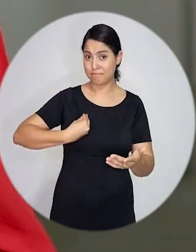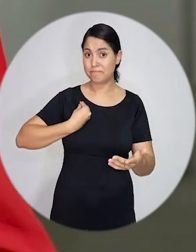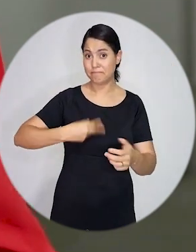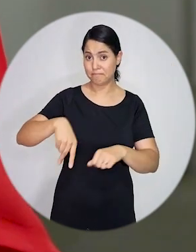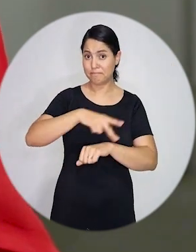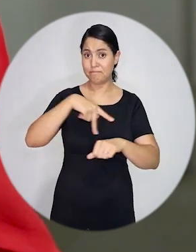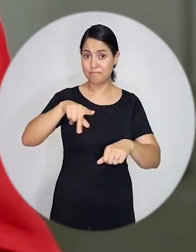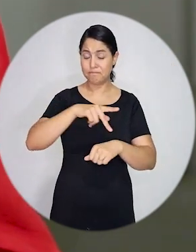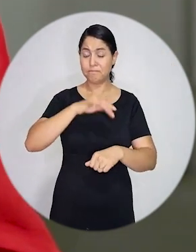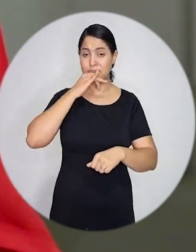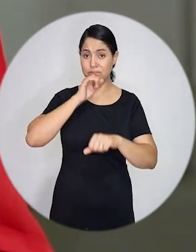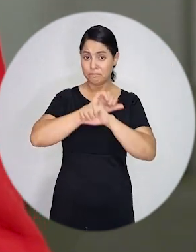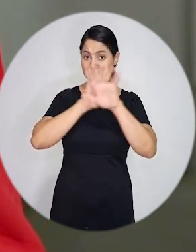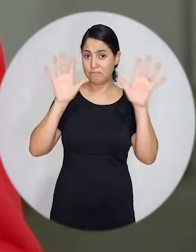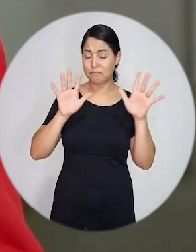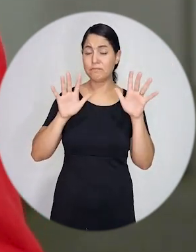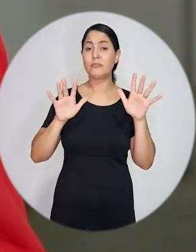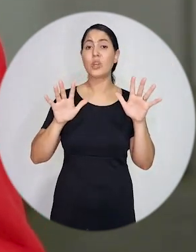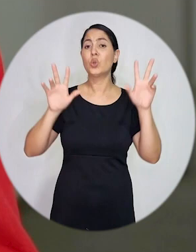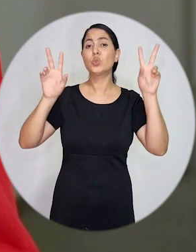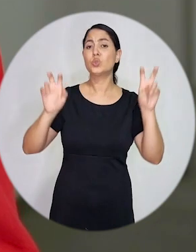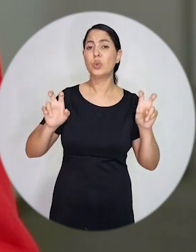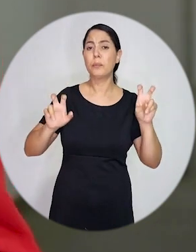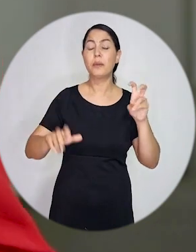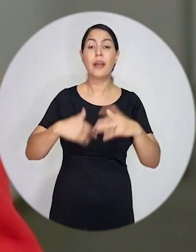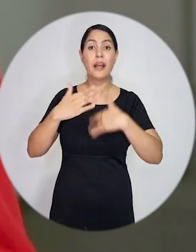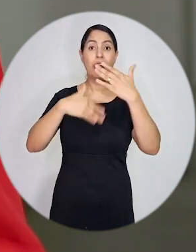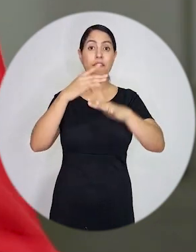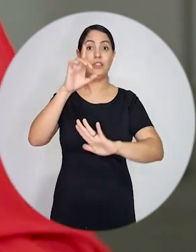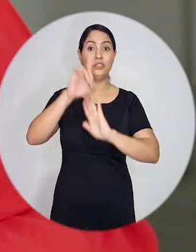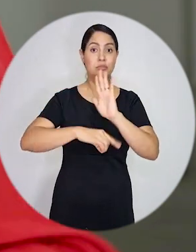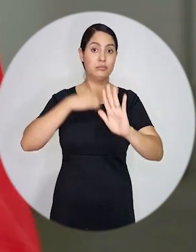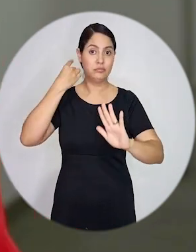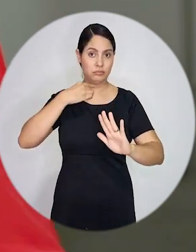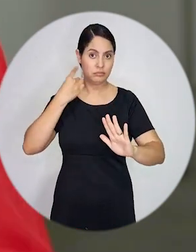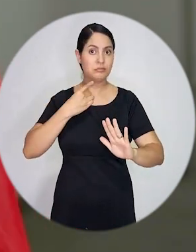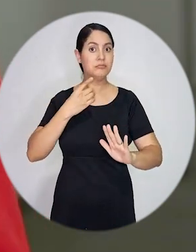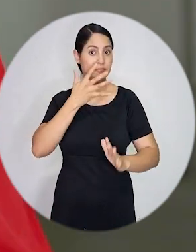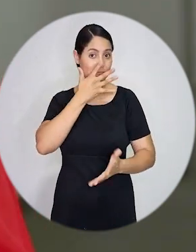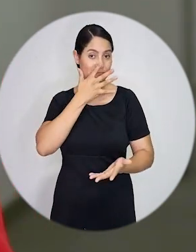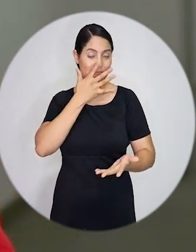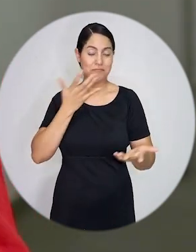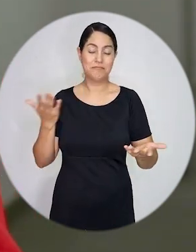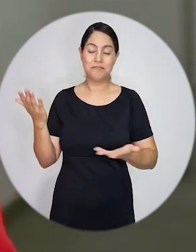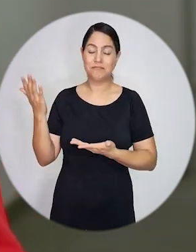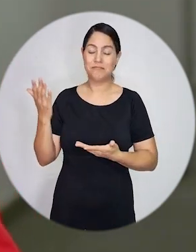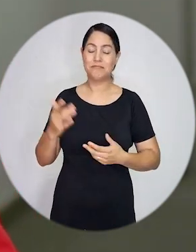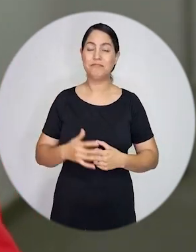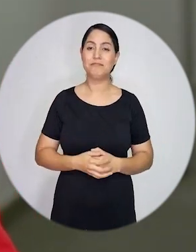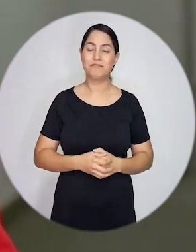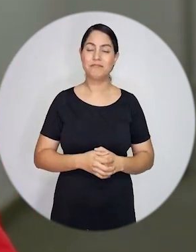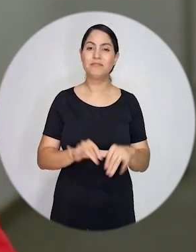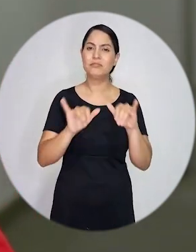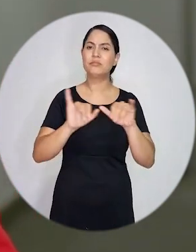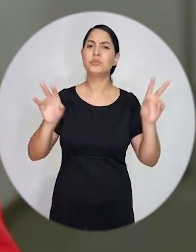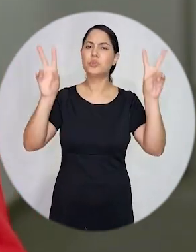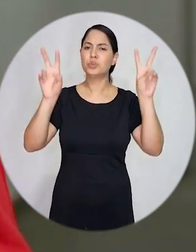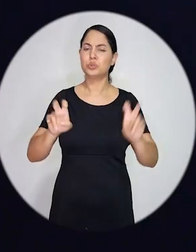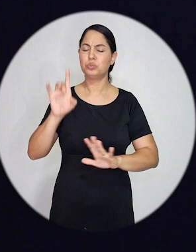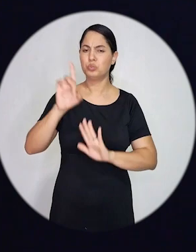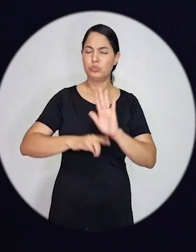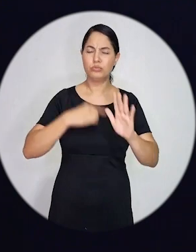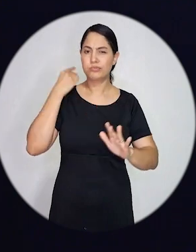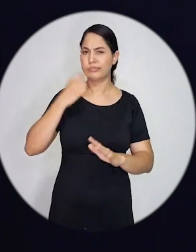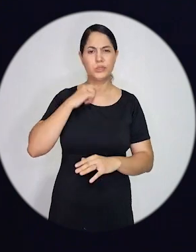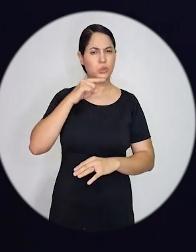jurídico e questões atuais do país. Um deles tratou dos avanços na defesa de prerrogativas da advocacia. Confira.